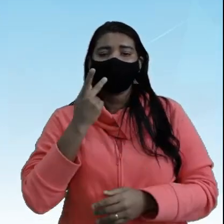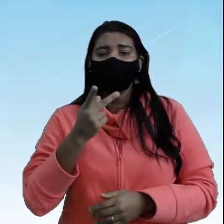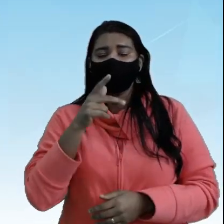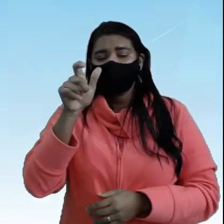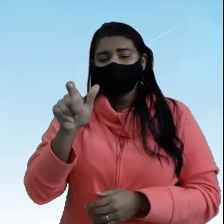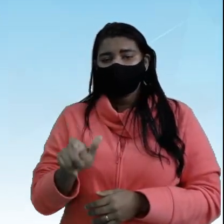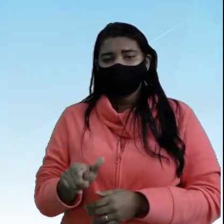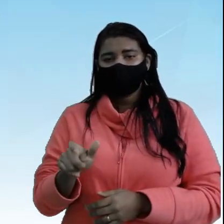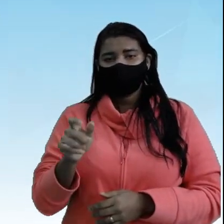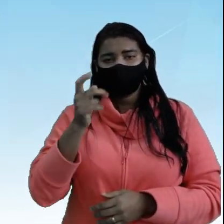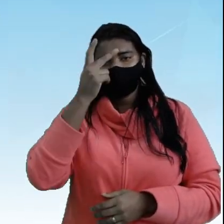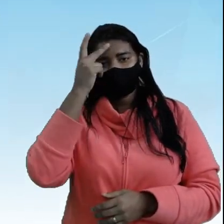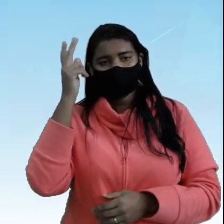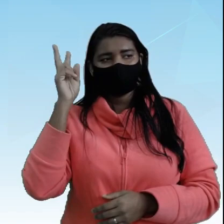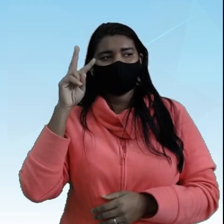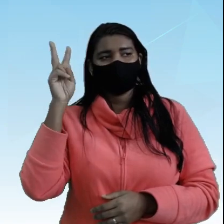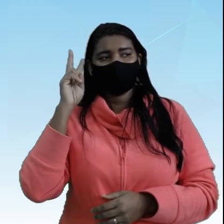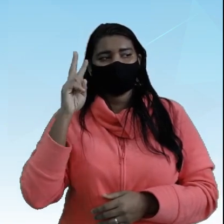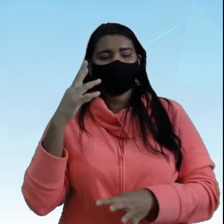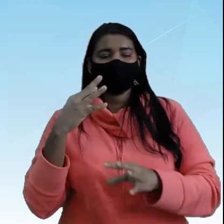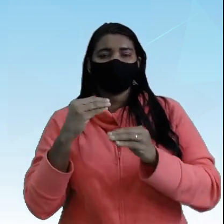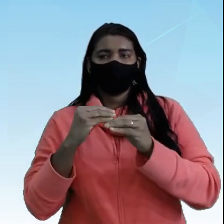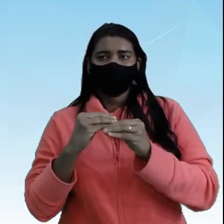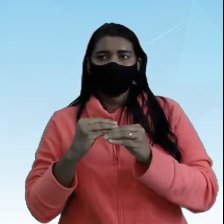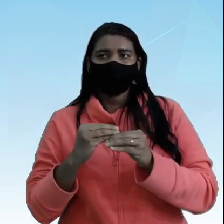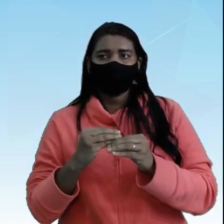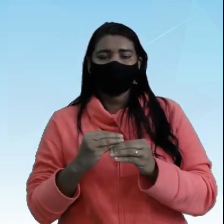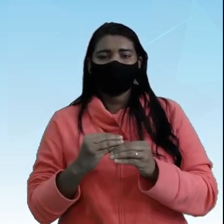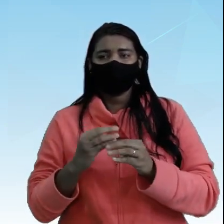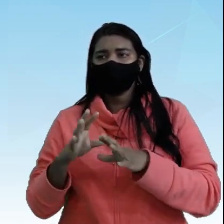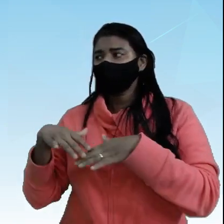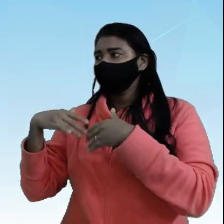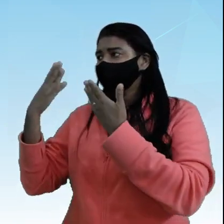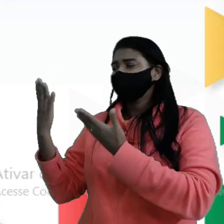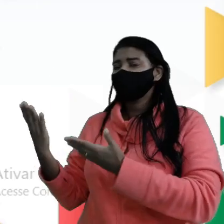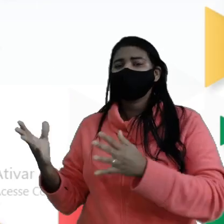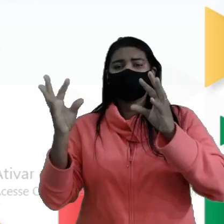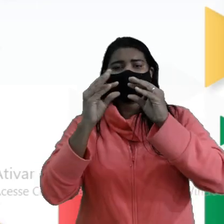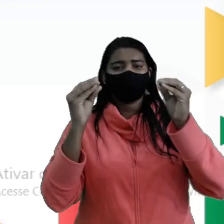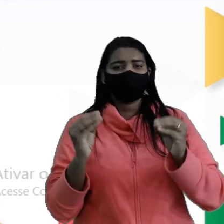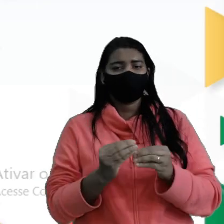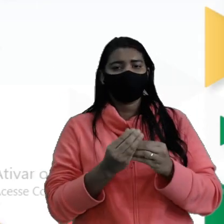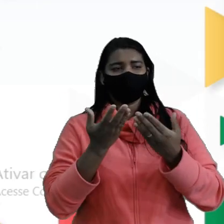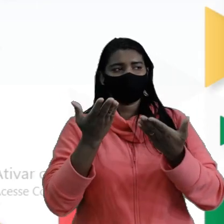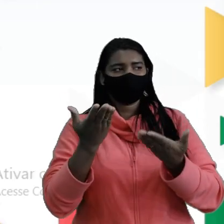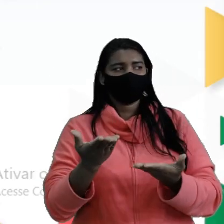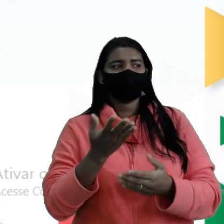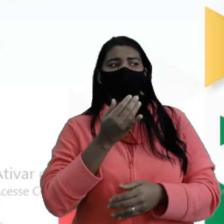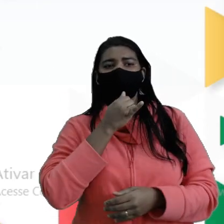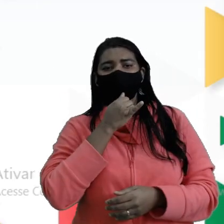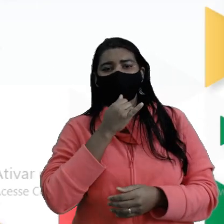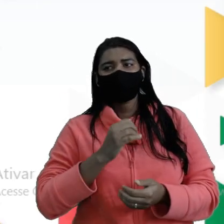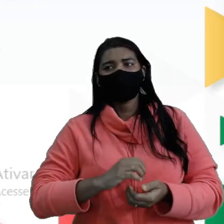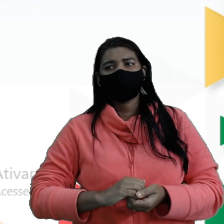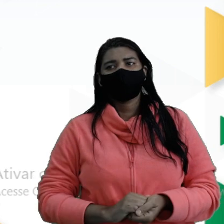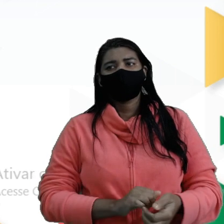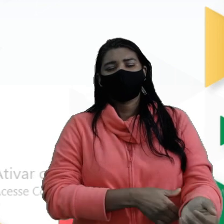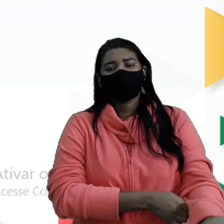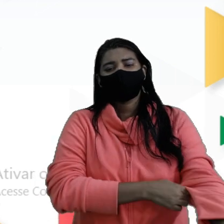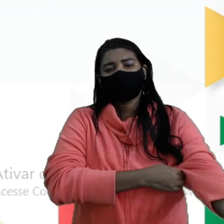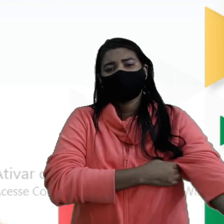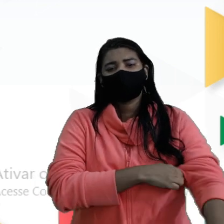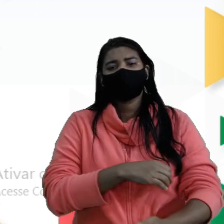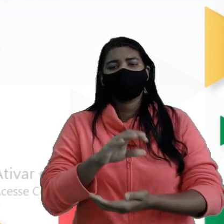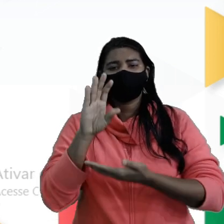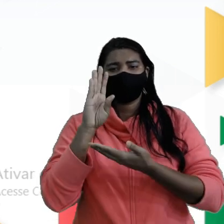alguém. Então, lembrando aqui, certo? Olhem aí nesse caso, eu trago para vocês esse exemplo. Vamos lá aqui, no